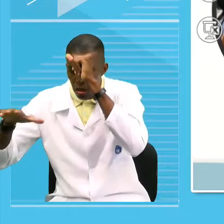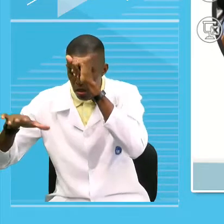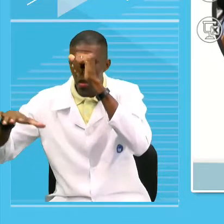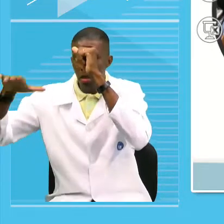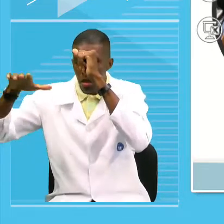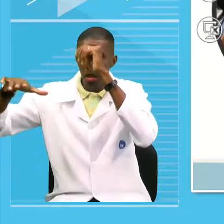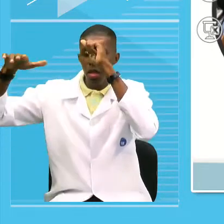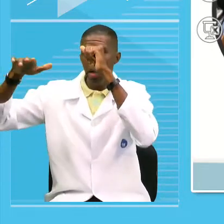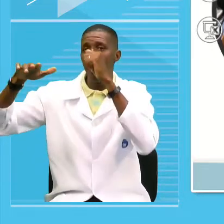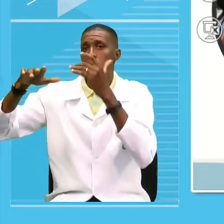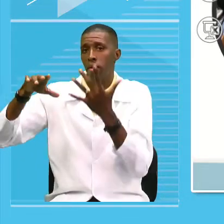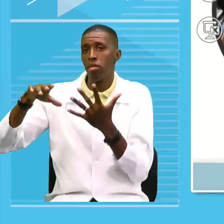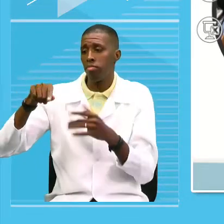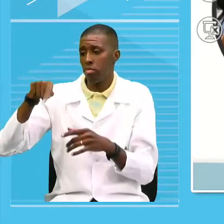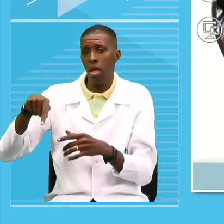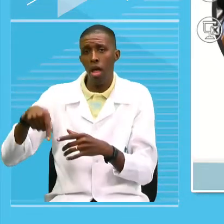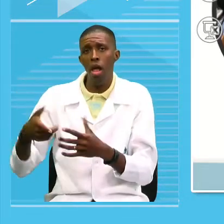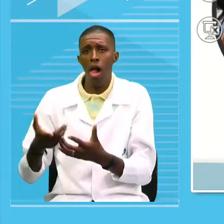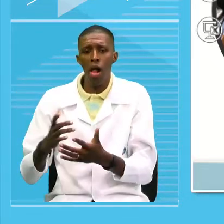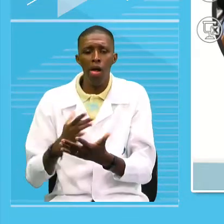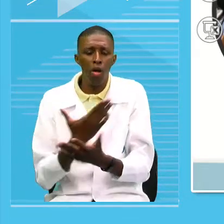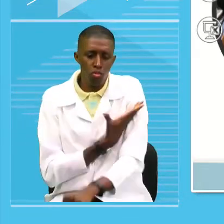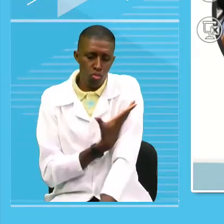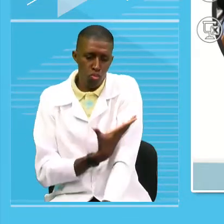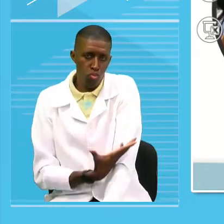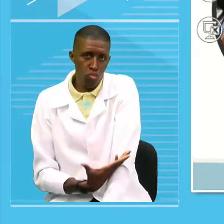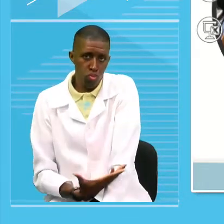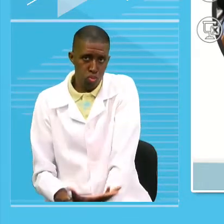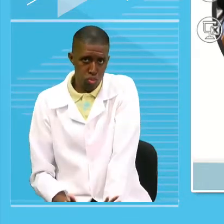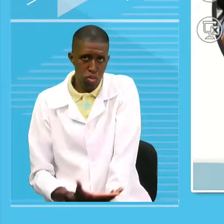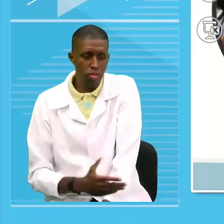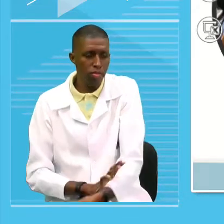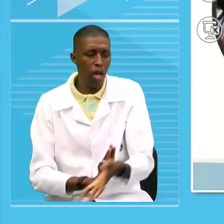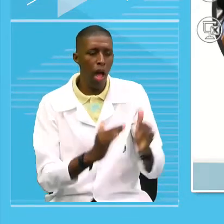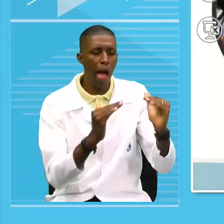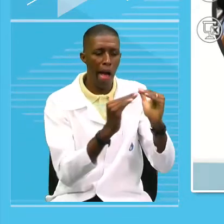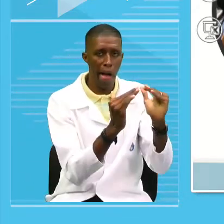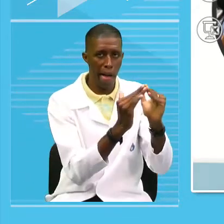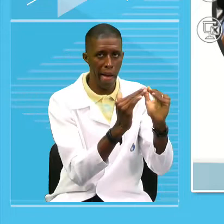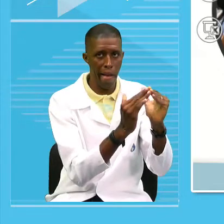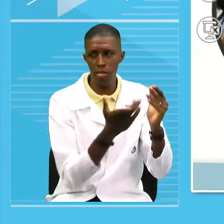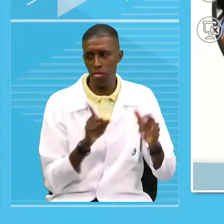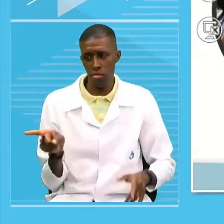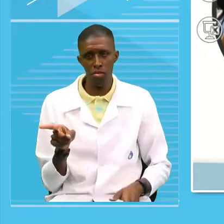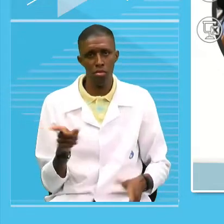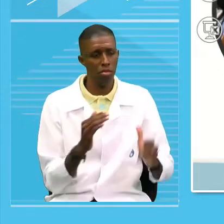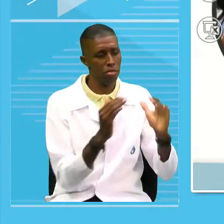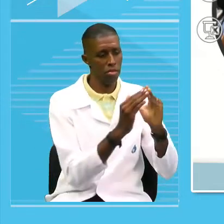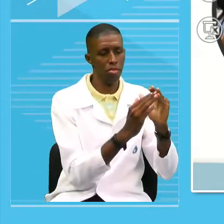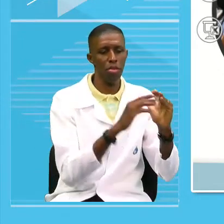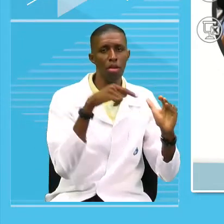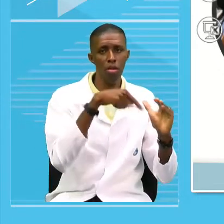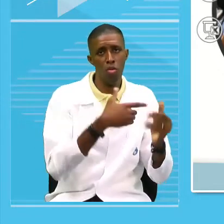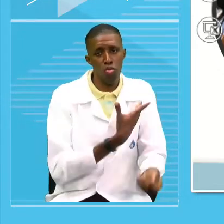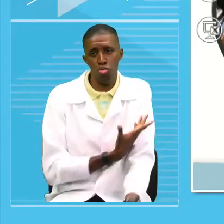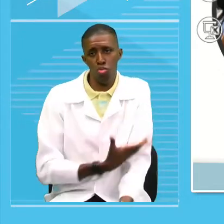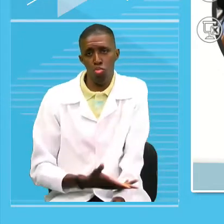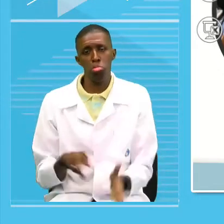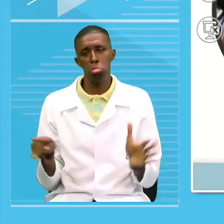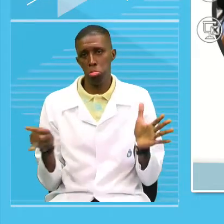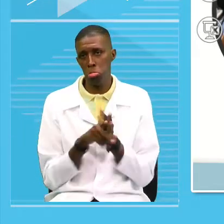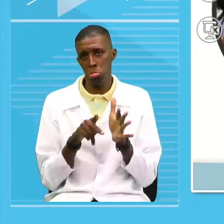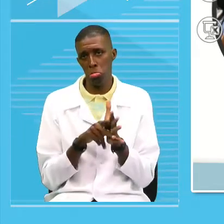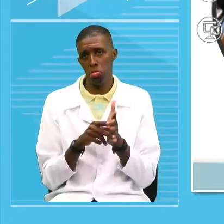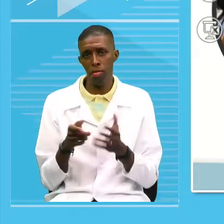ela já conhece né com as pessoas adultas ali que ela sabe que cuida que protege que alimenta que brinca